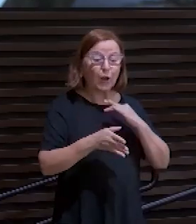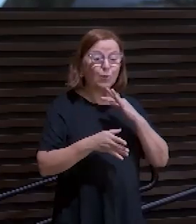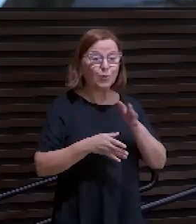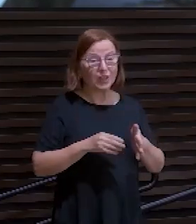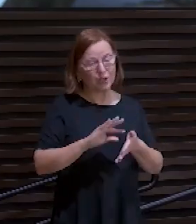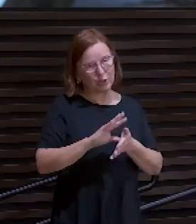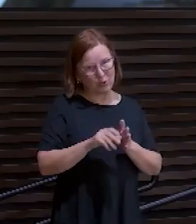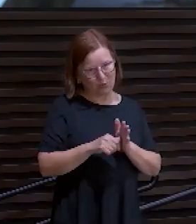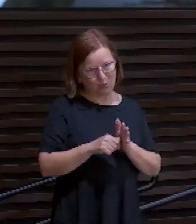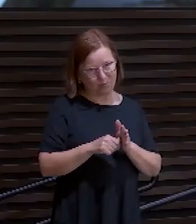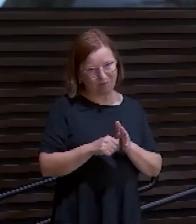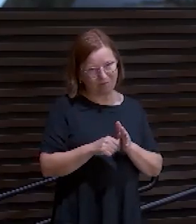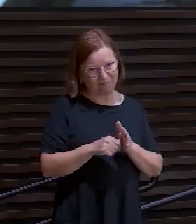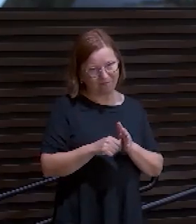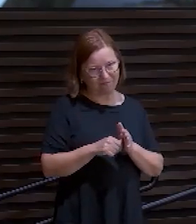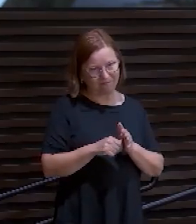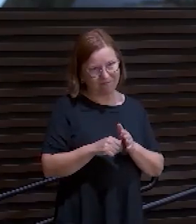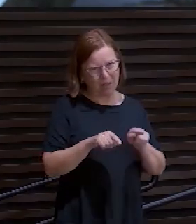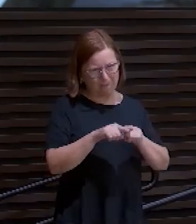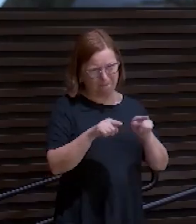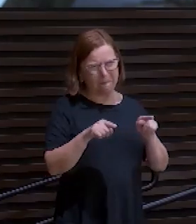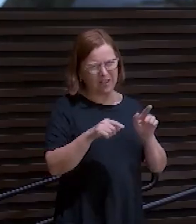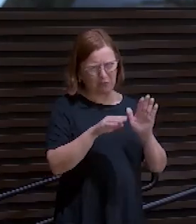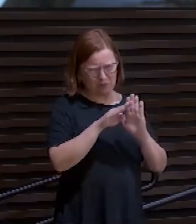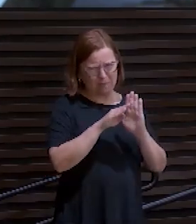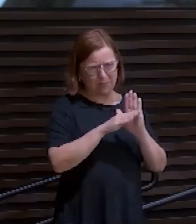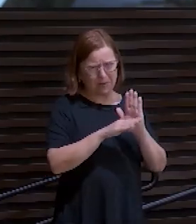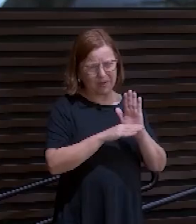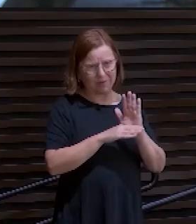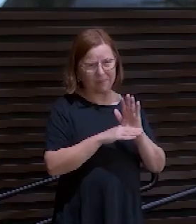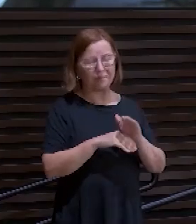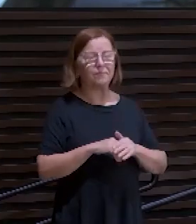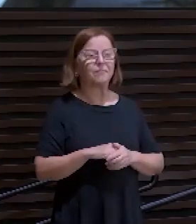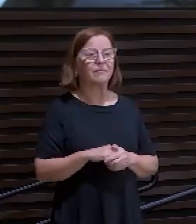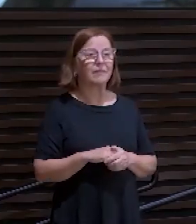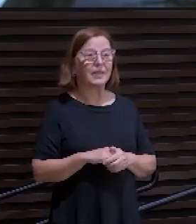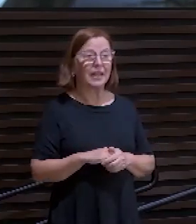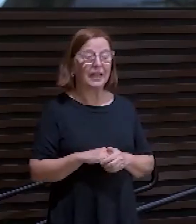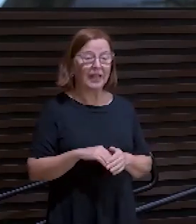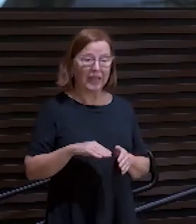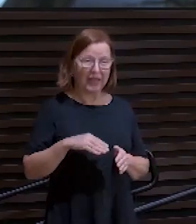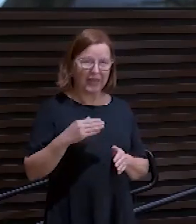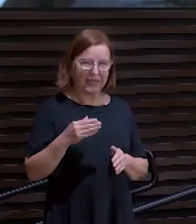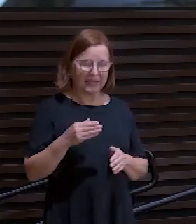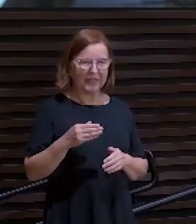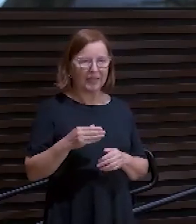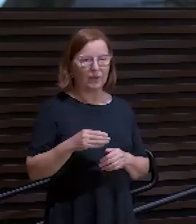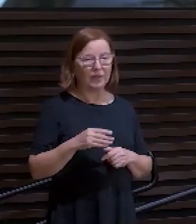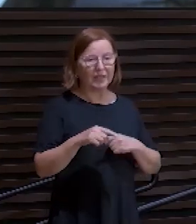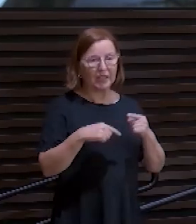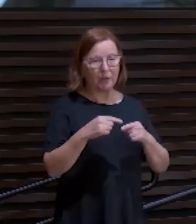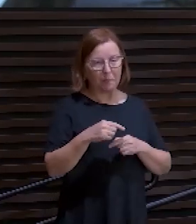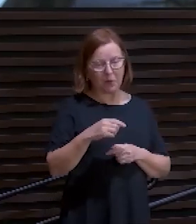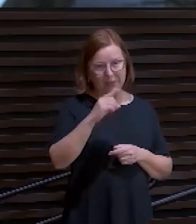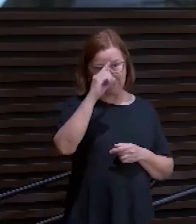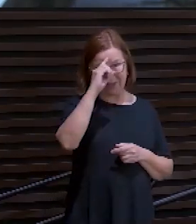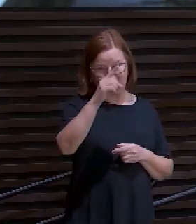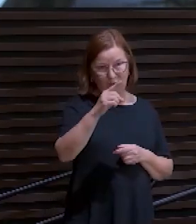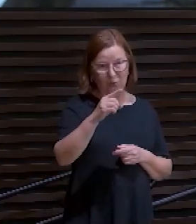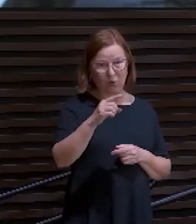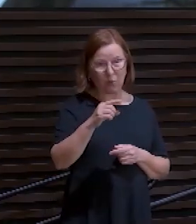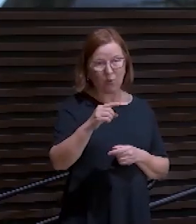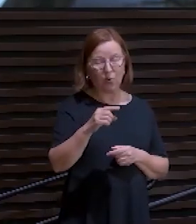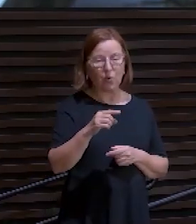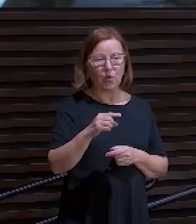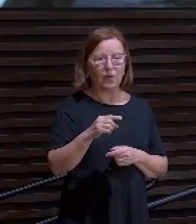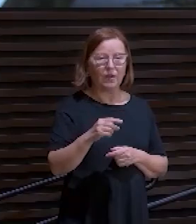Depois ele diz: você vai ter que buscar o meu irmão mais novo, Benjamim. Obviamente não nestas palavras, mas ele pergunta